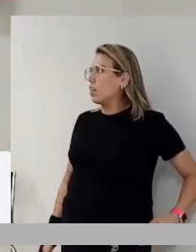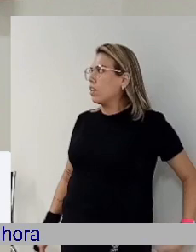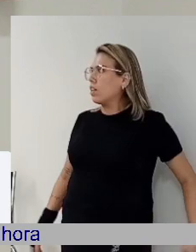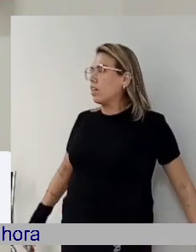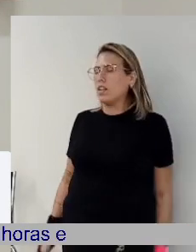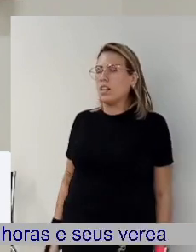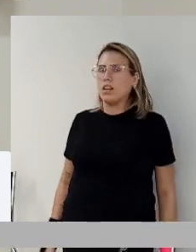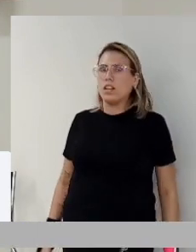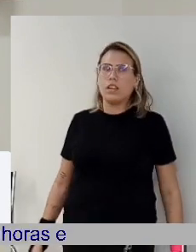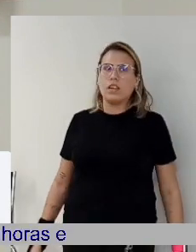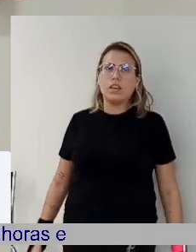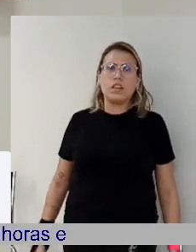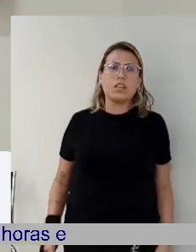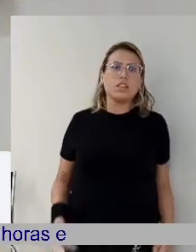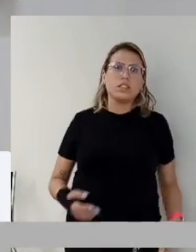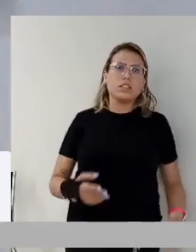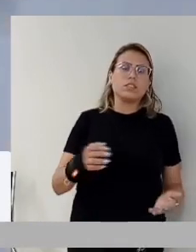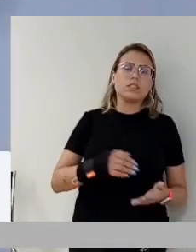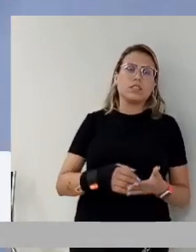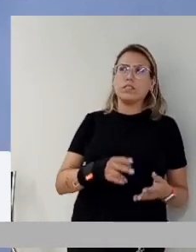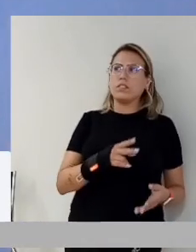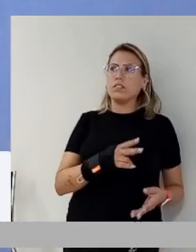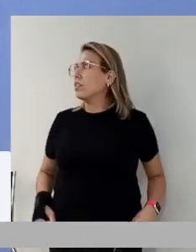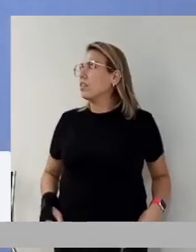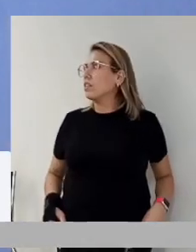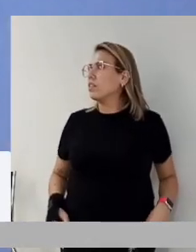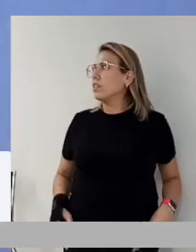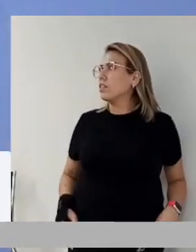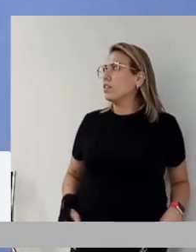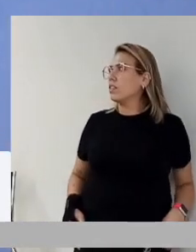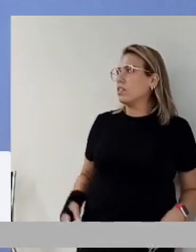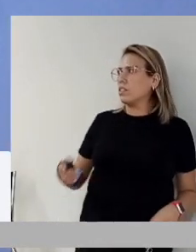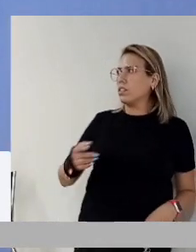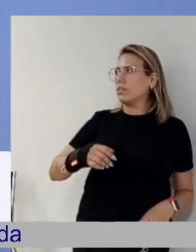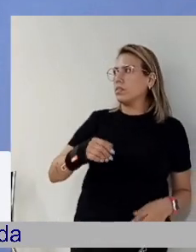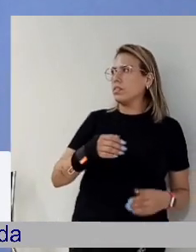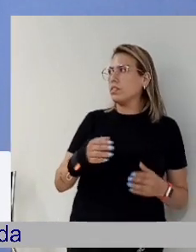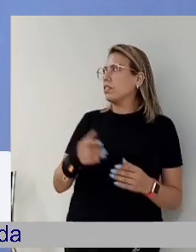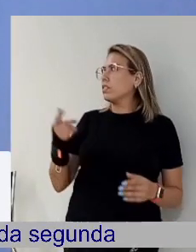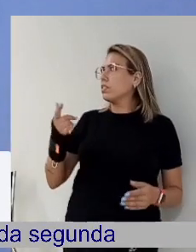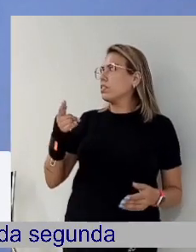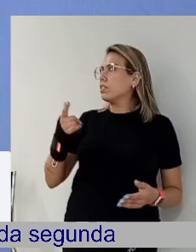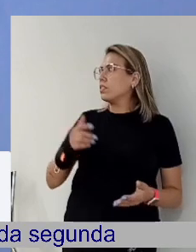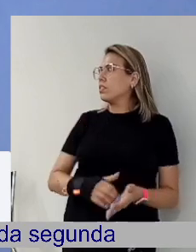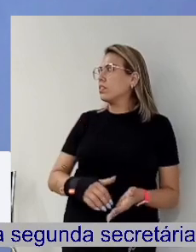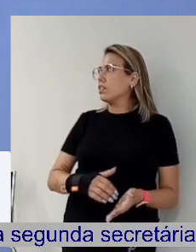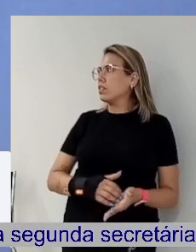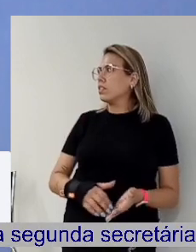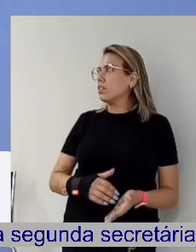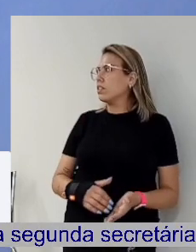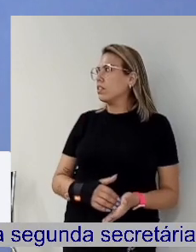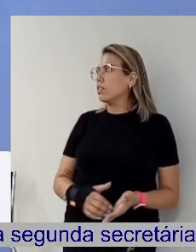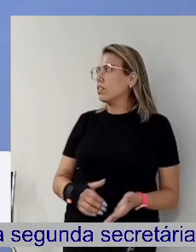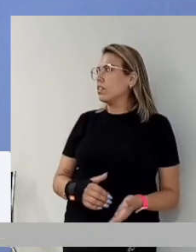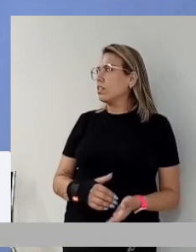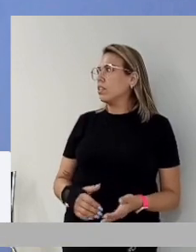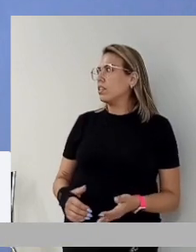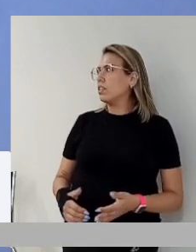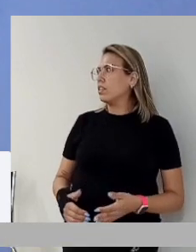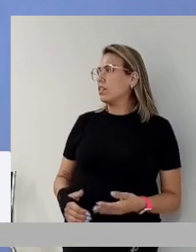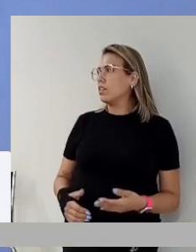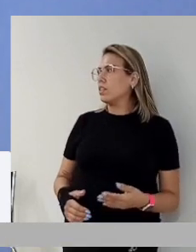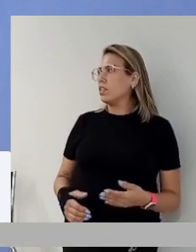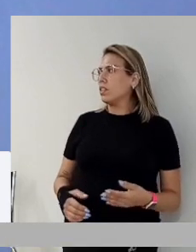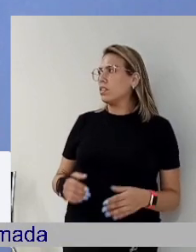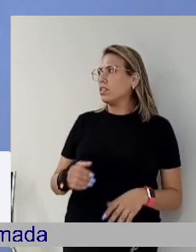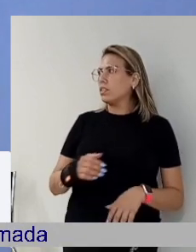senhoras senhores vereadores solicito da minha querida segunda secretária vereadora clein Chaves fazer a